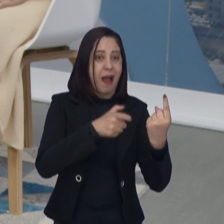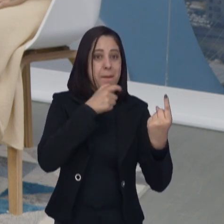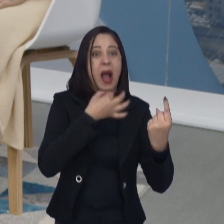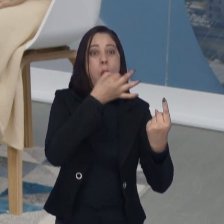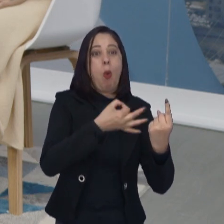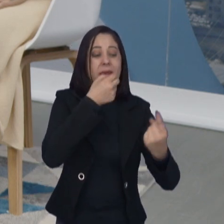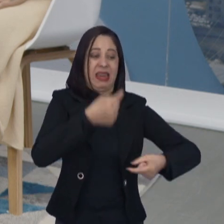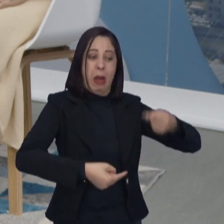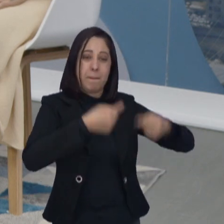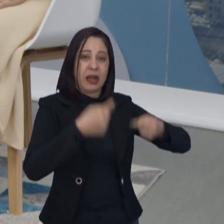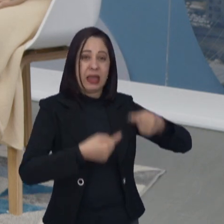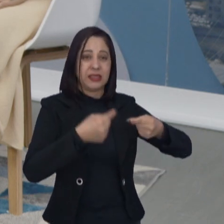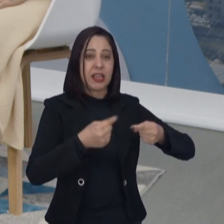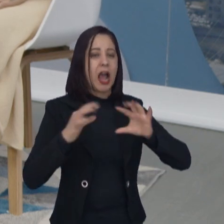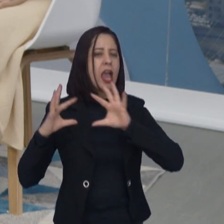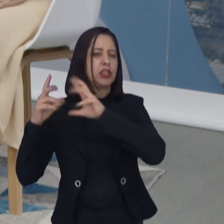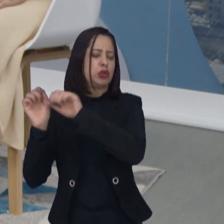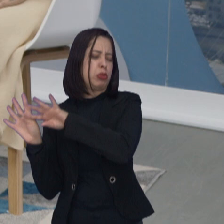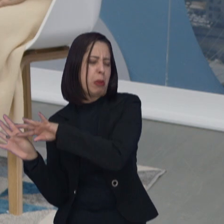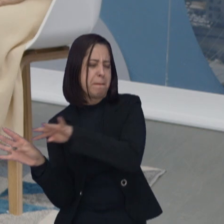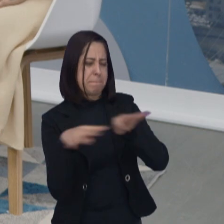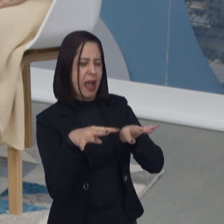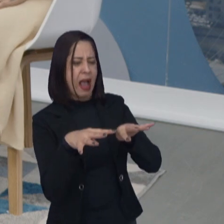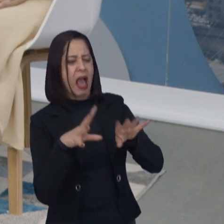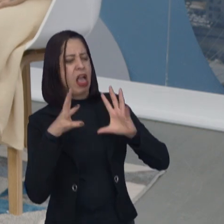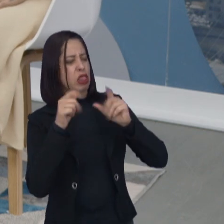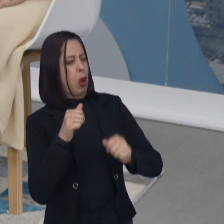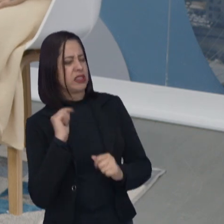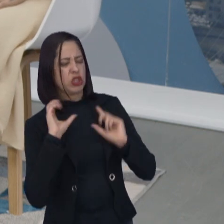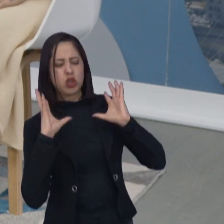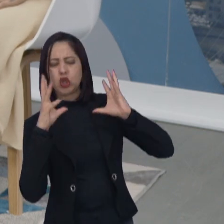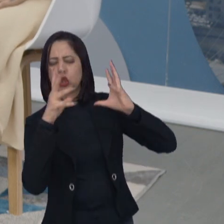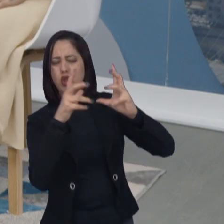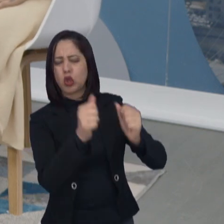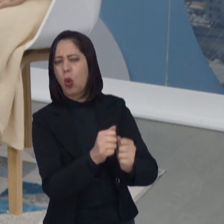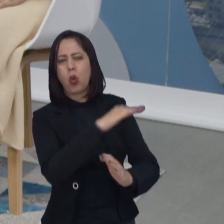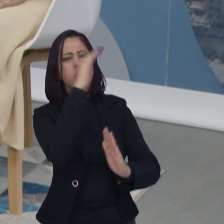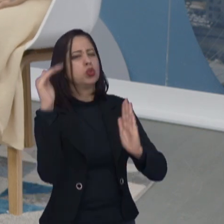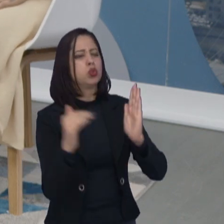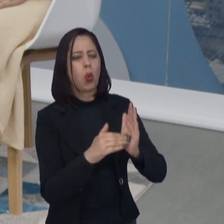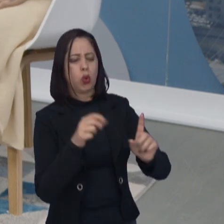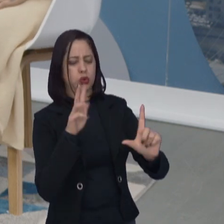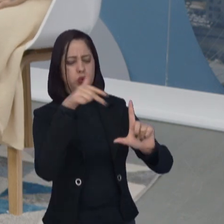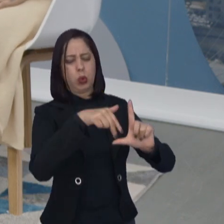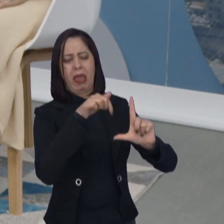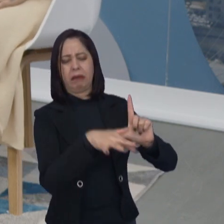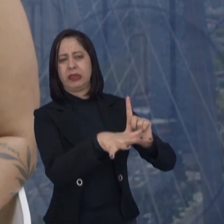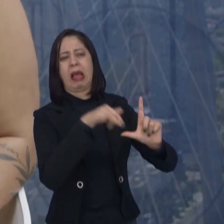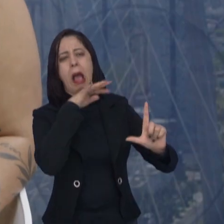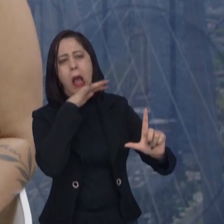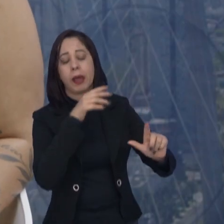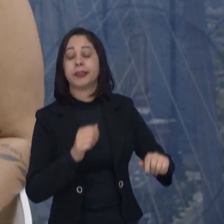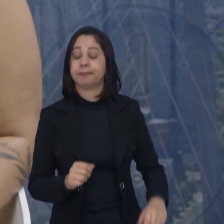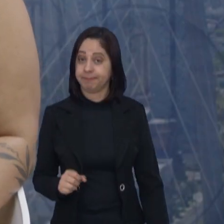esses influenciadores e tudo mais, é um outro trabalho que vocês têm também, né? Com certeza. E eu acho que até conseguir